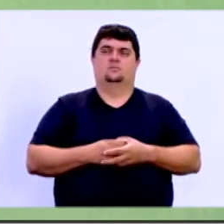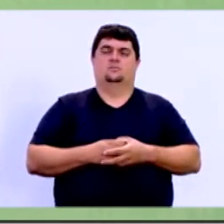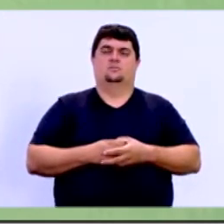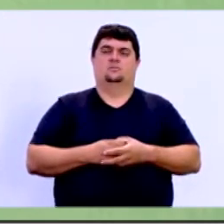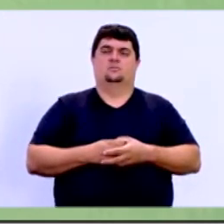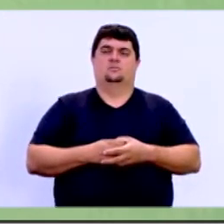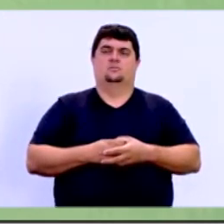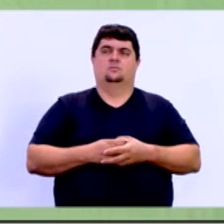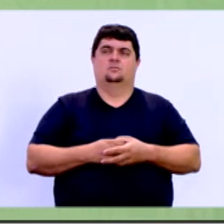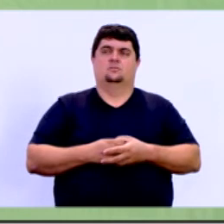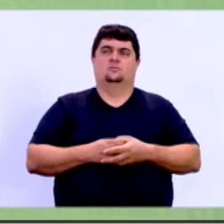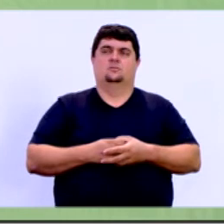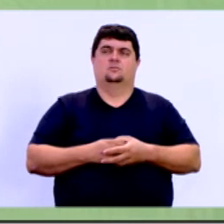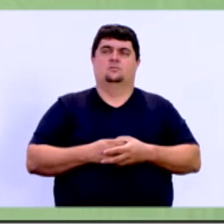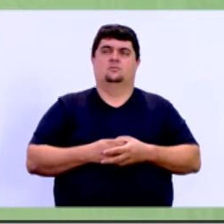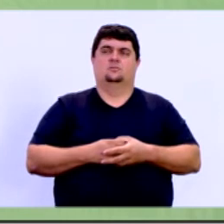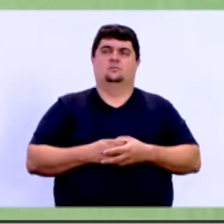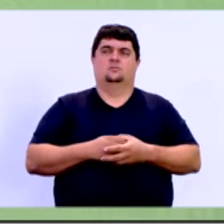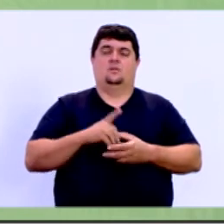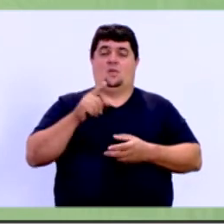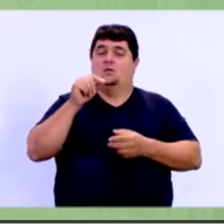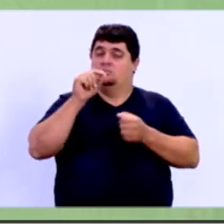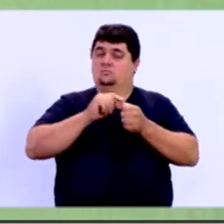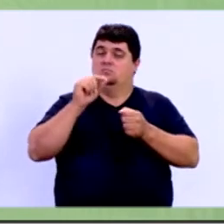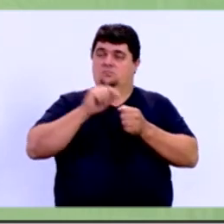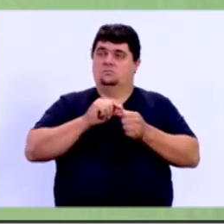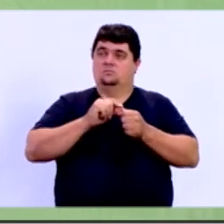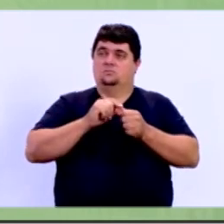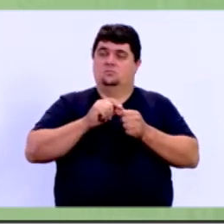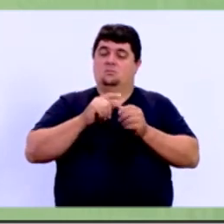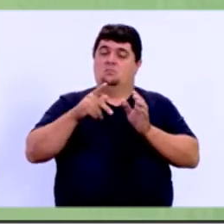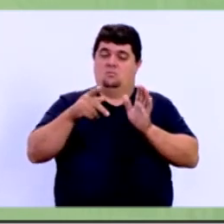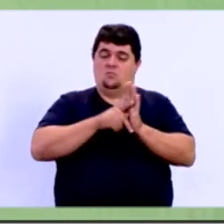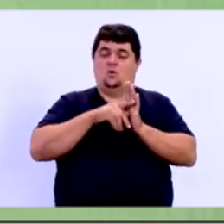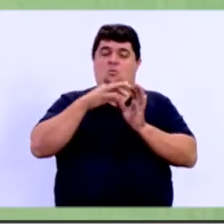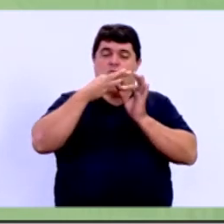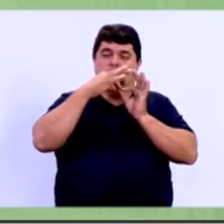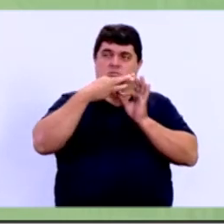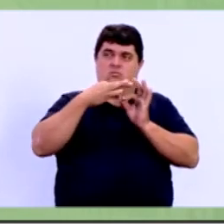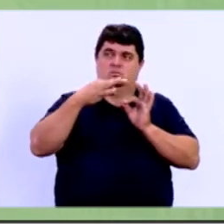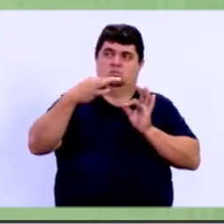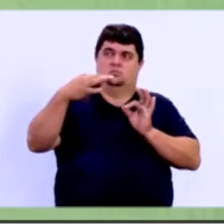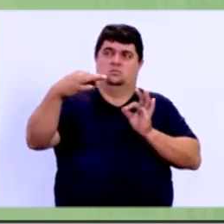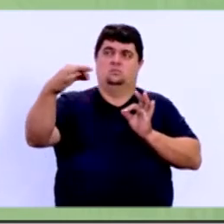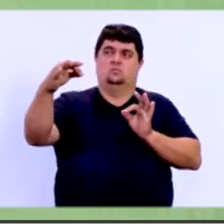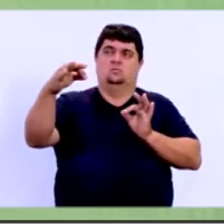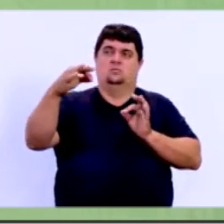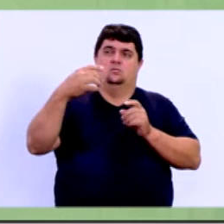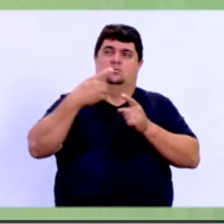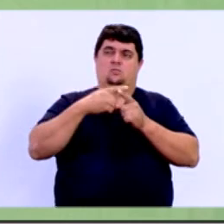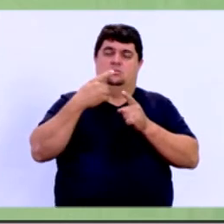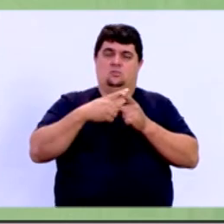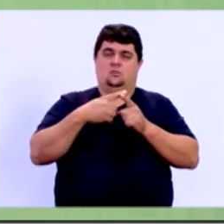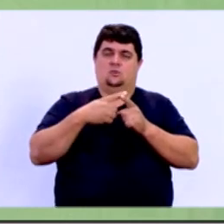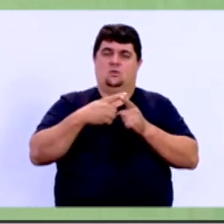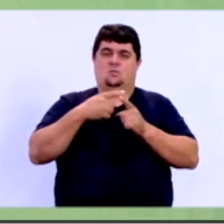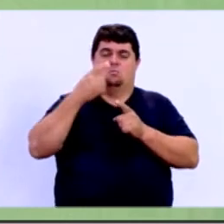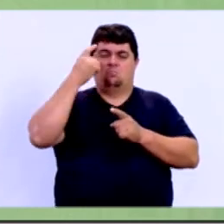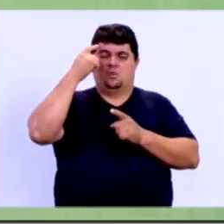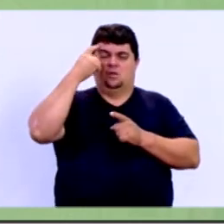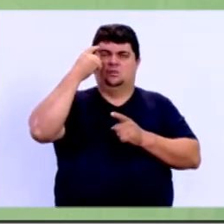planejamento a longo prazo, né, ele é elaborado a longo prazo, né, visando um